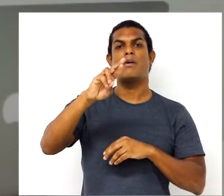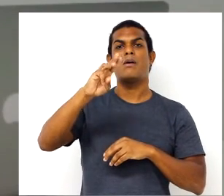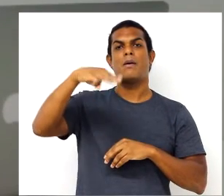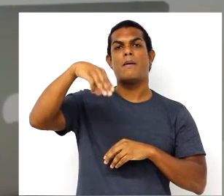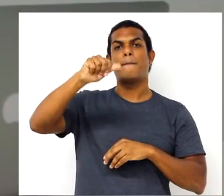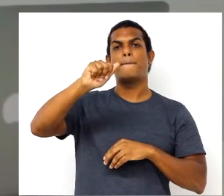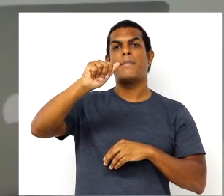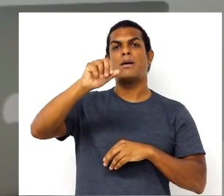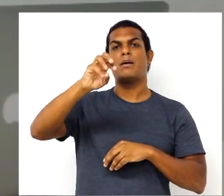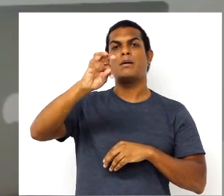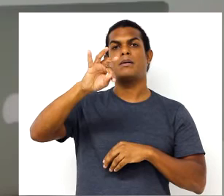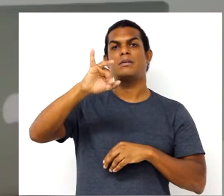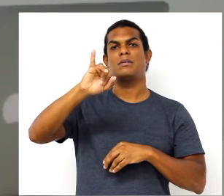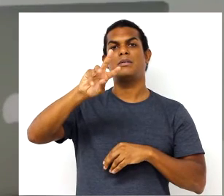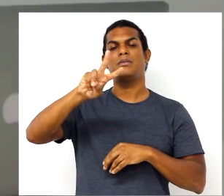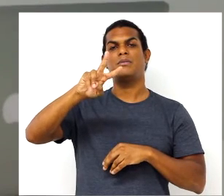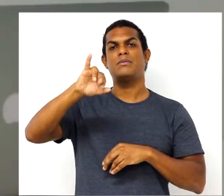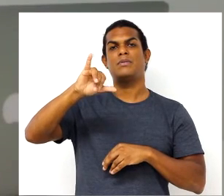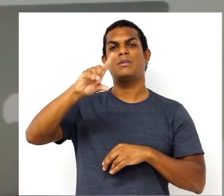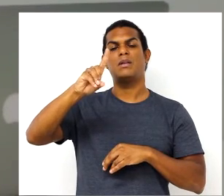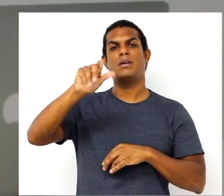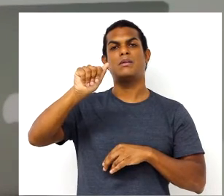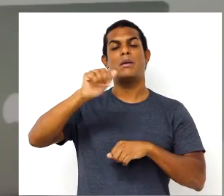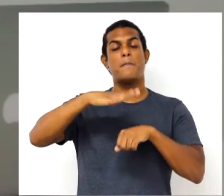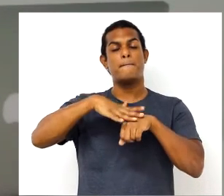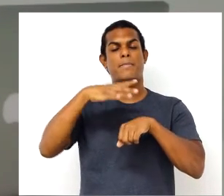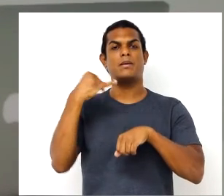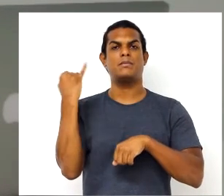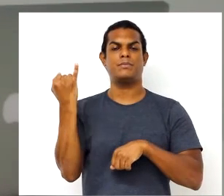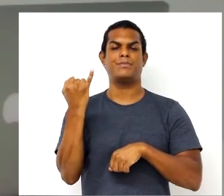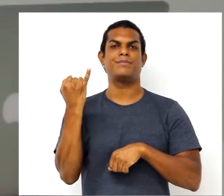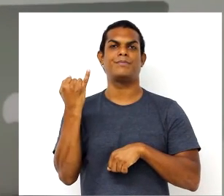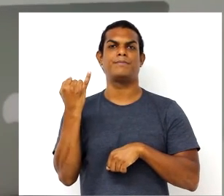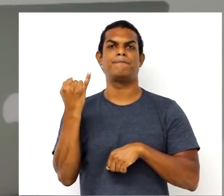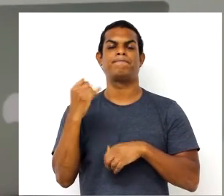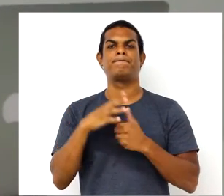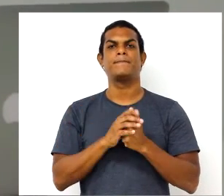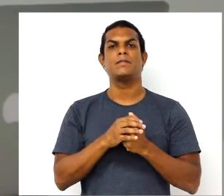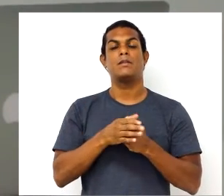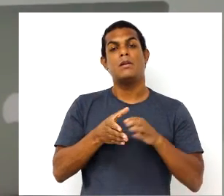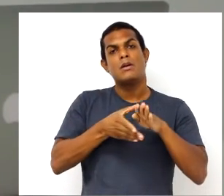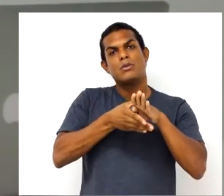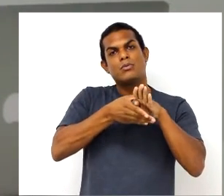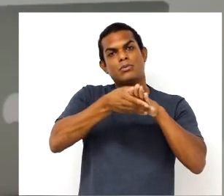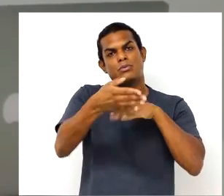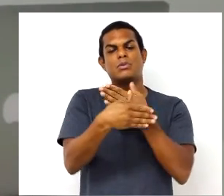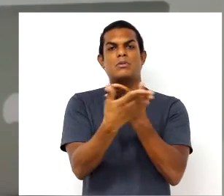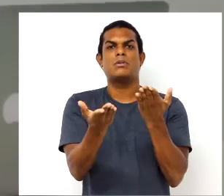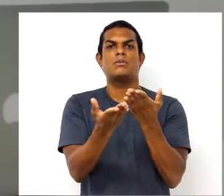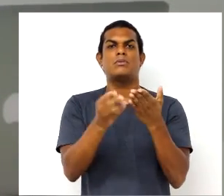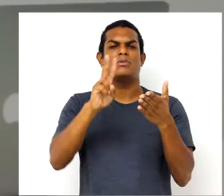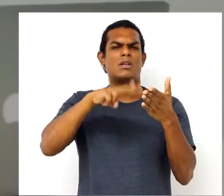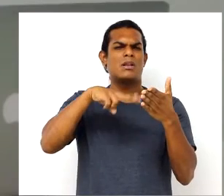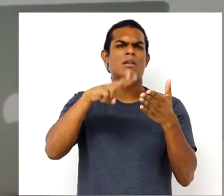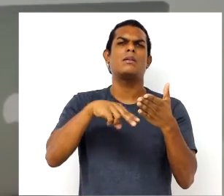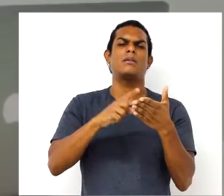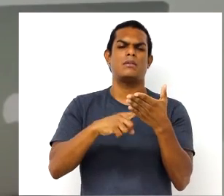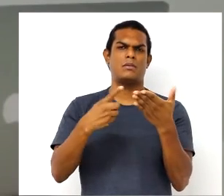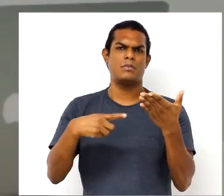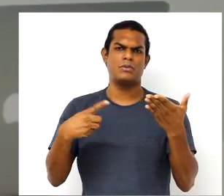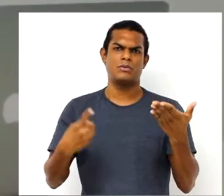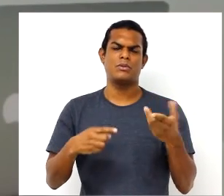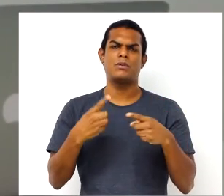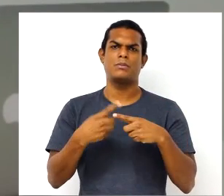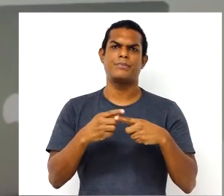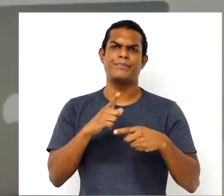Finalizando a nossa competência, eu sugiro a leitura do caderno e, sobretudo, a facção das atividades, pois